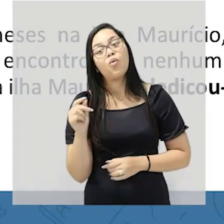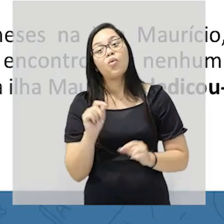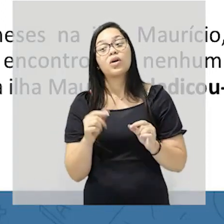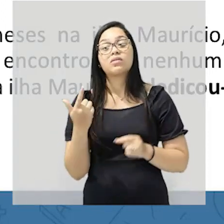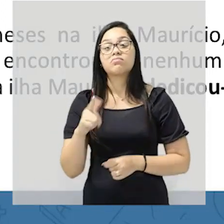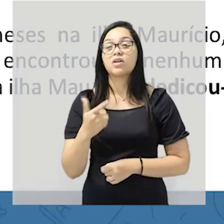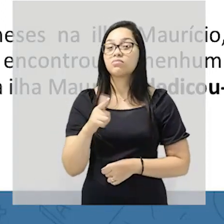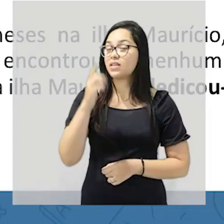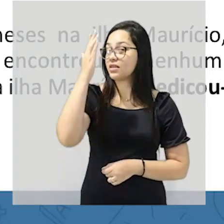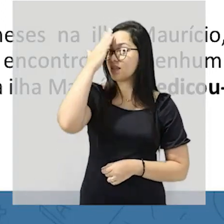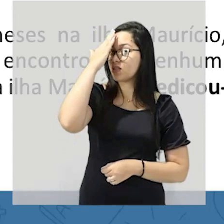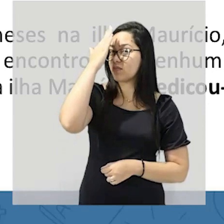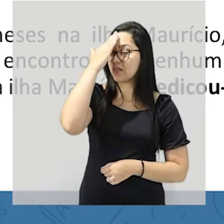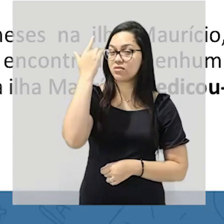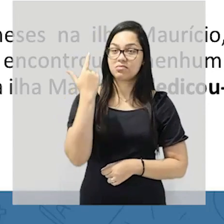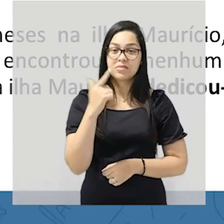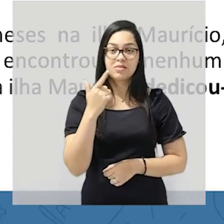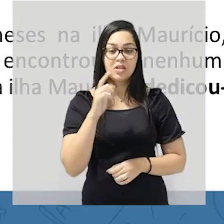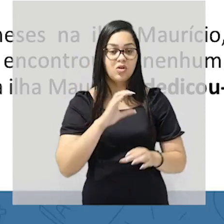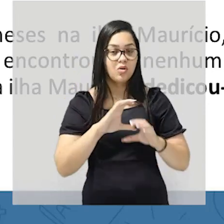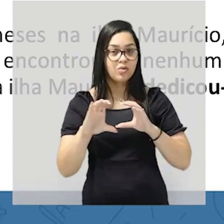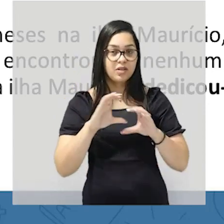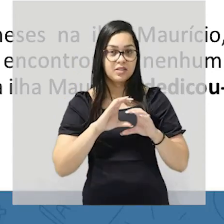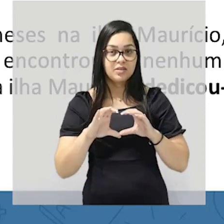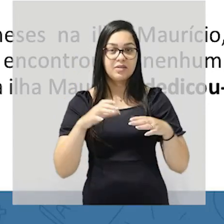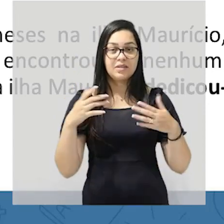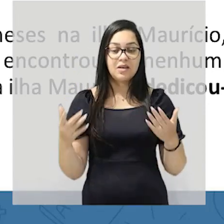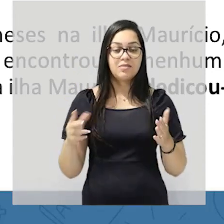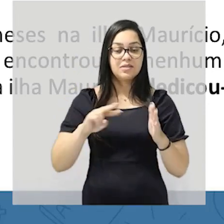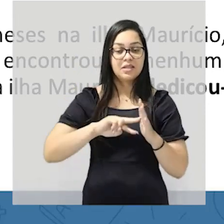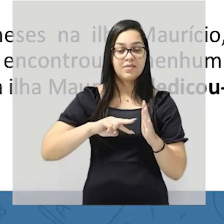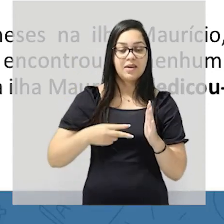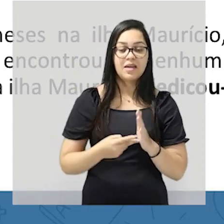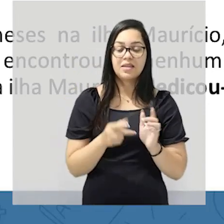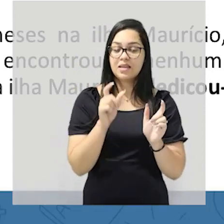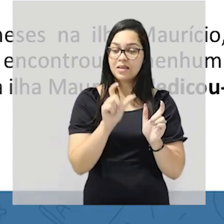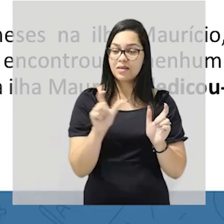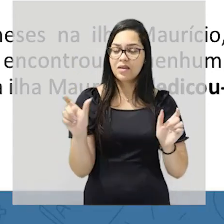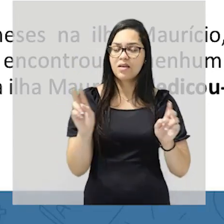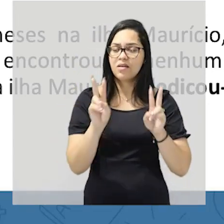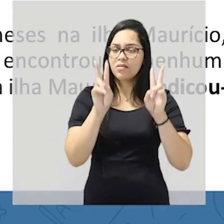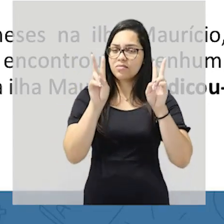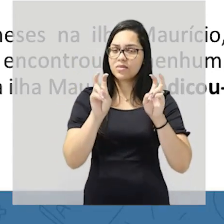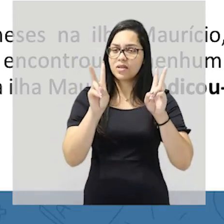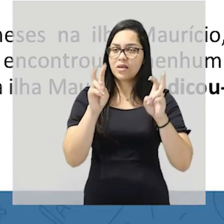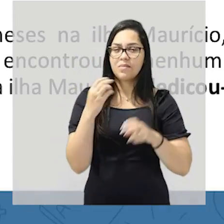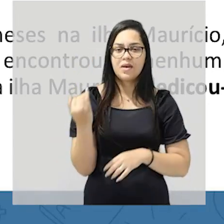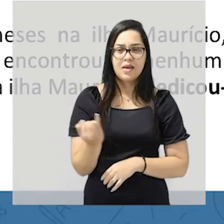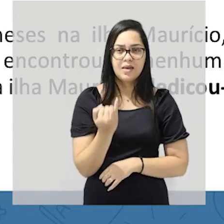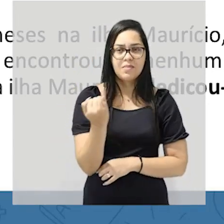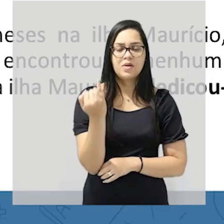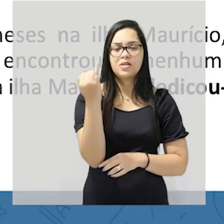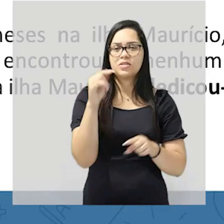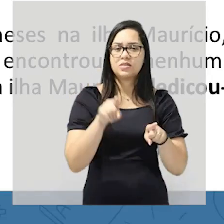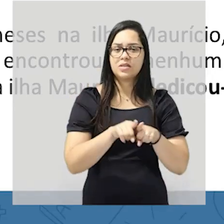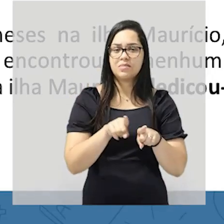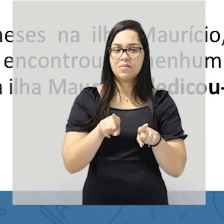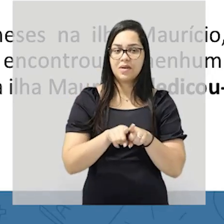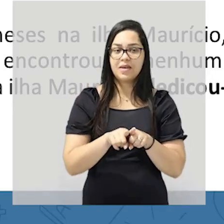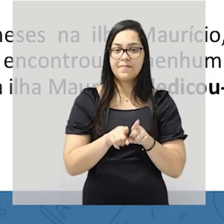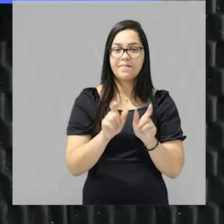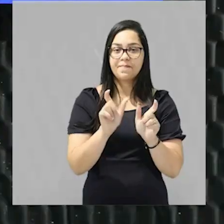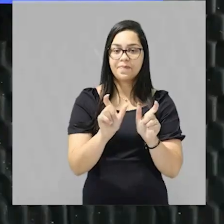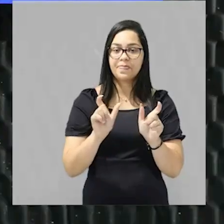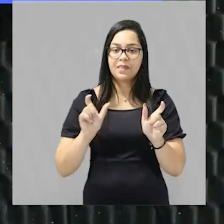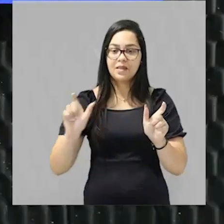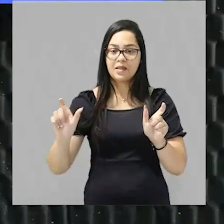houver entendimento, não há comunicação. Então, o sentido das palavras é um assunto muito importante. Nós vamos tratar da sinonímia e